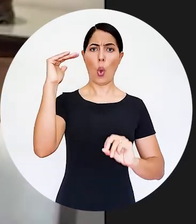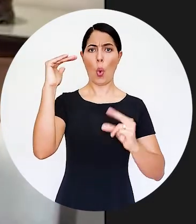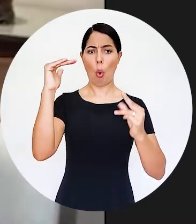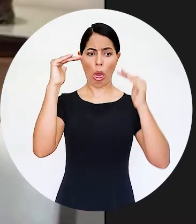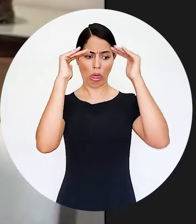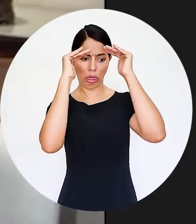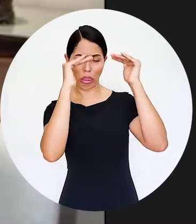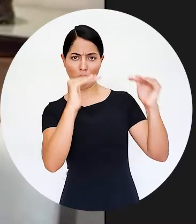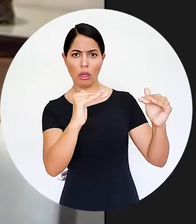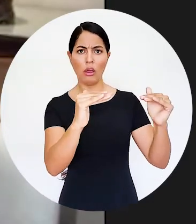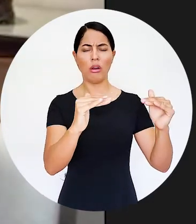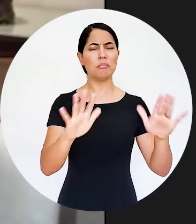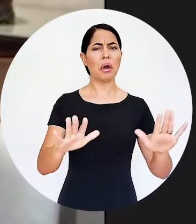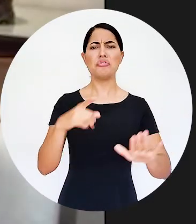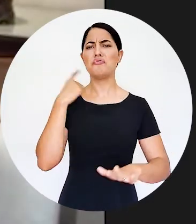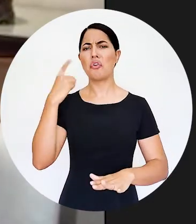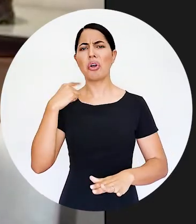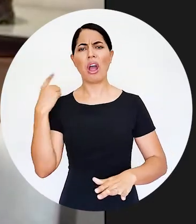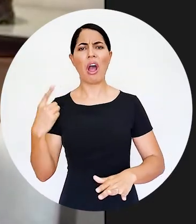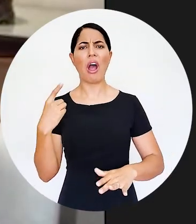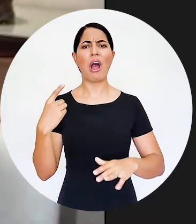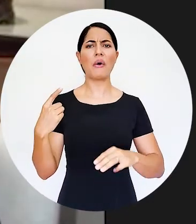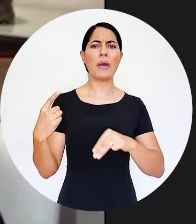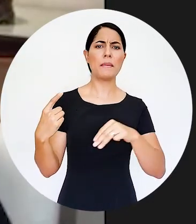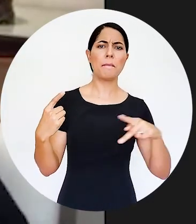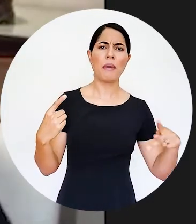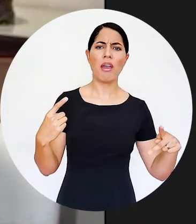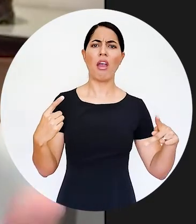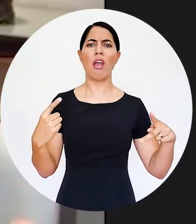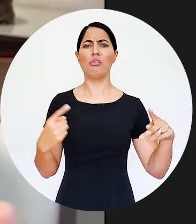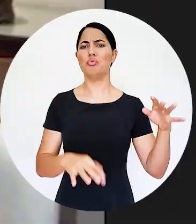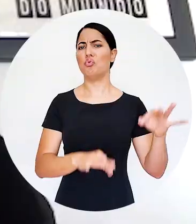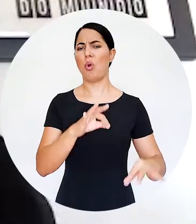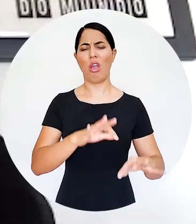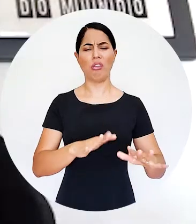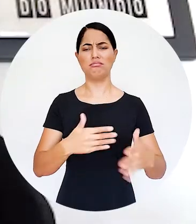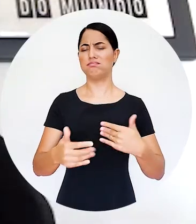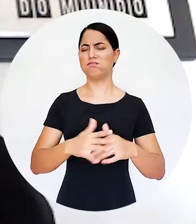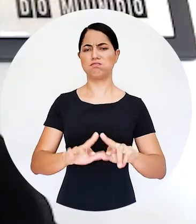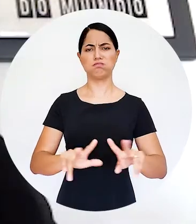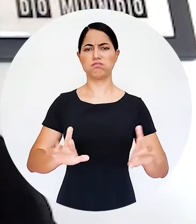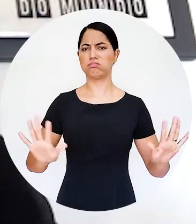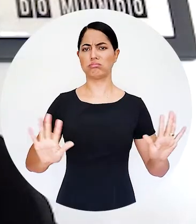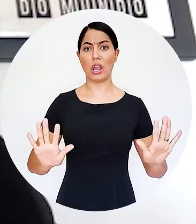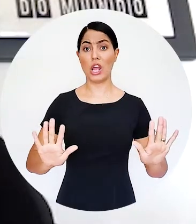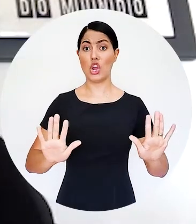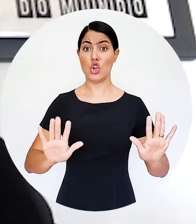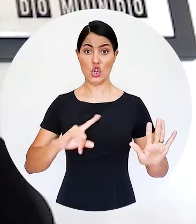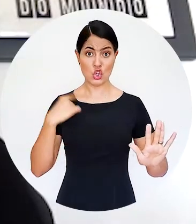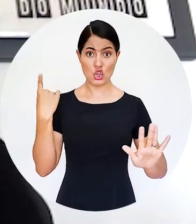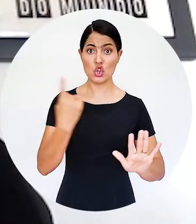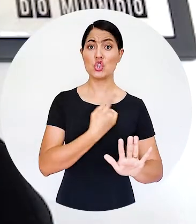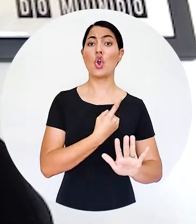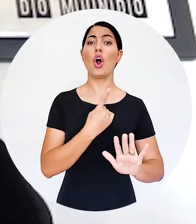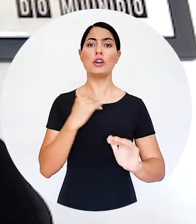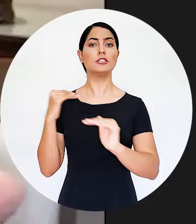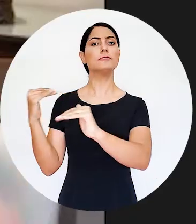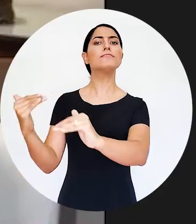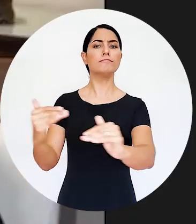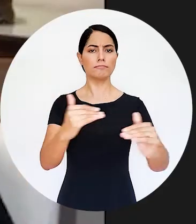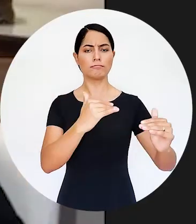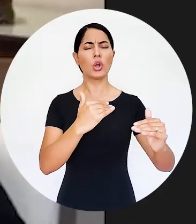subordinação entre advogados membros do Ministério Público juízes em revistas estado não há porque